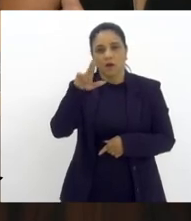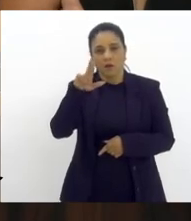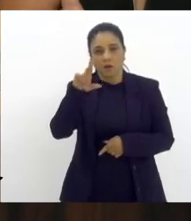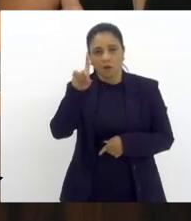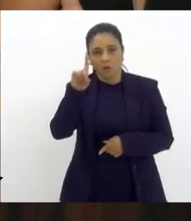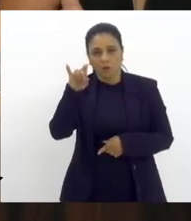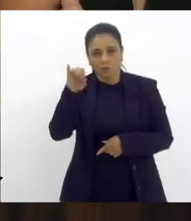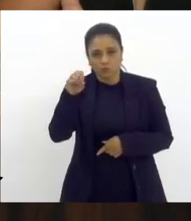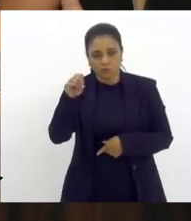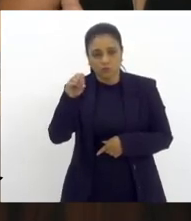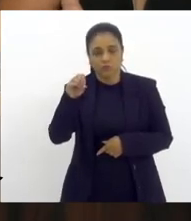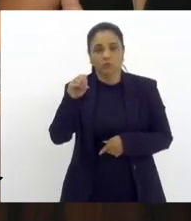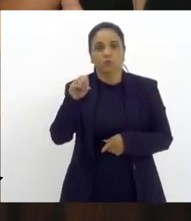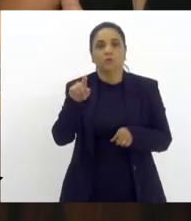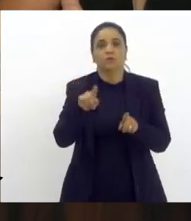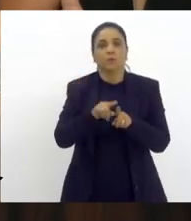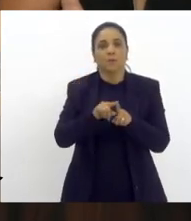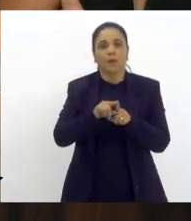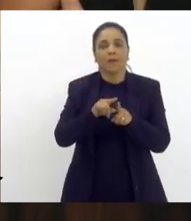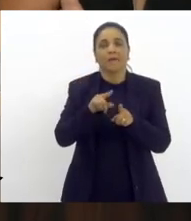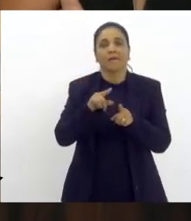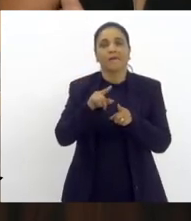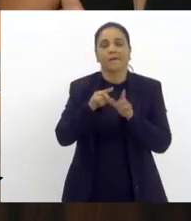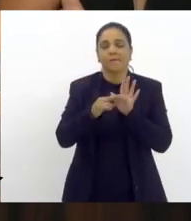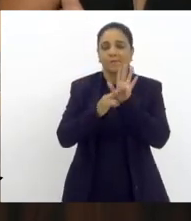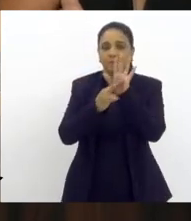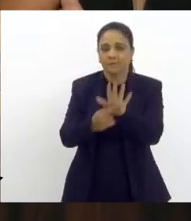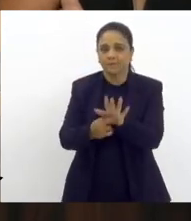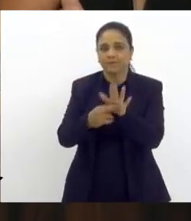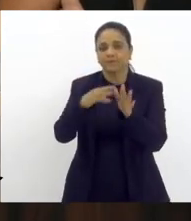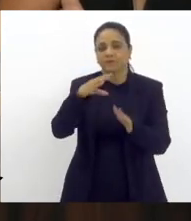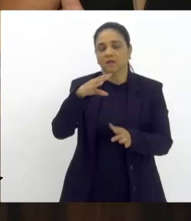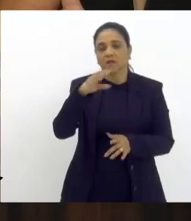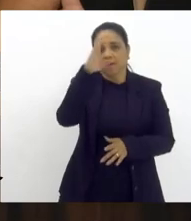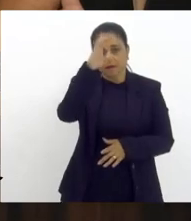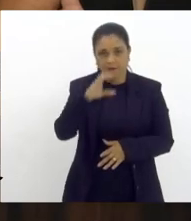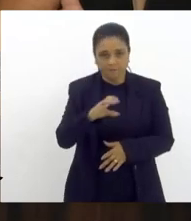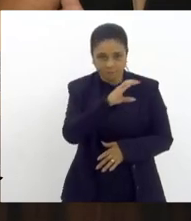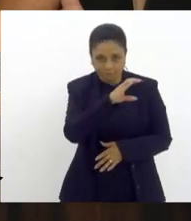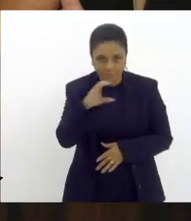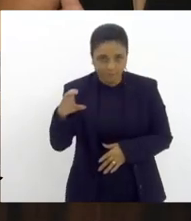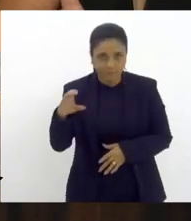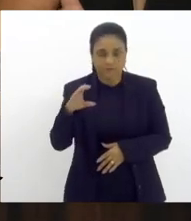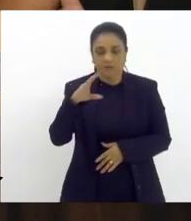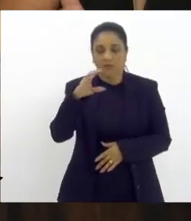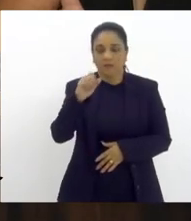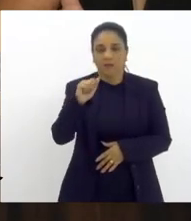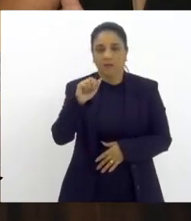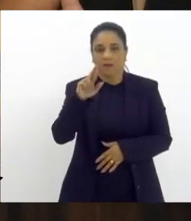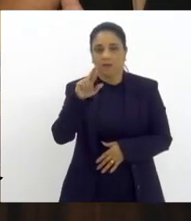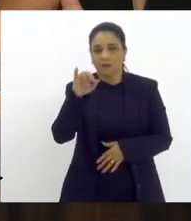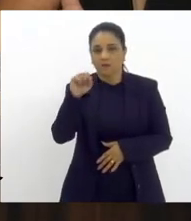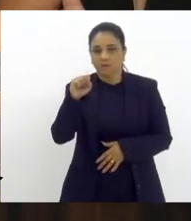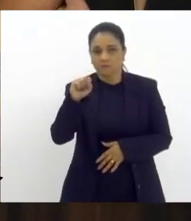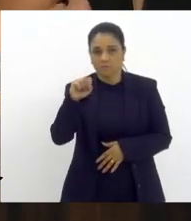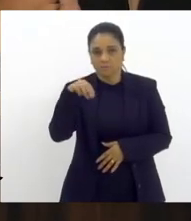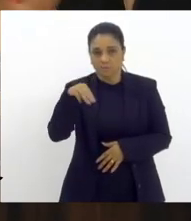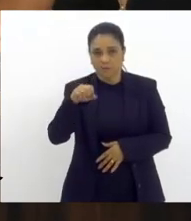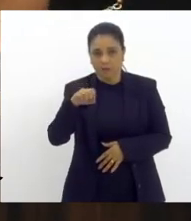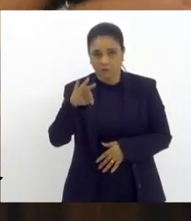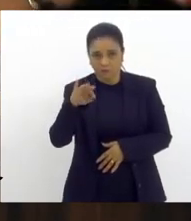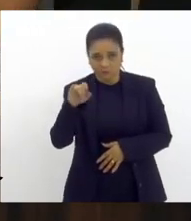Carismática Católica tá parabéns tá Deputado Fred Parabéns aí pode falar